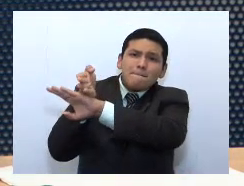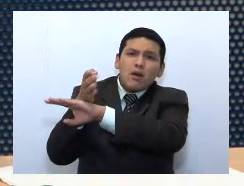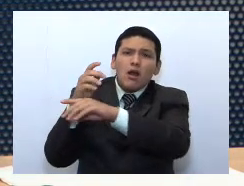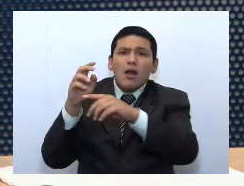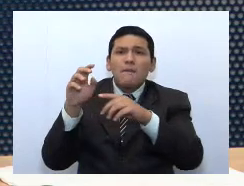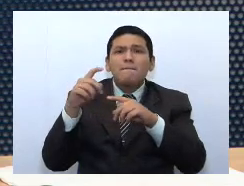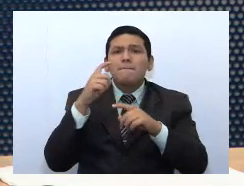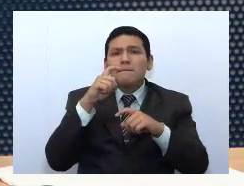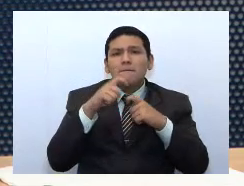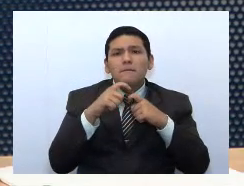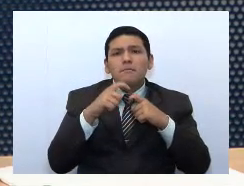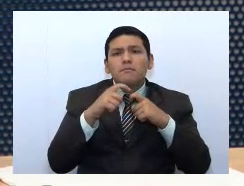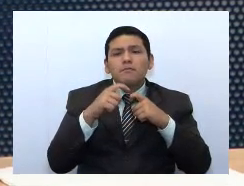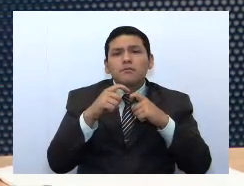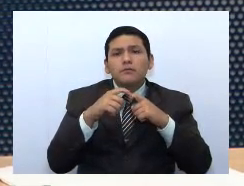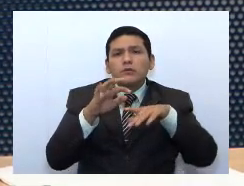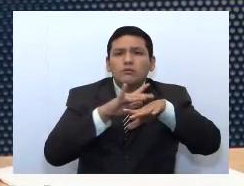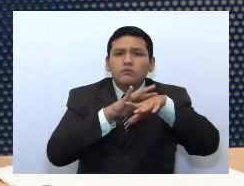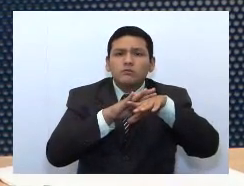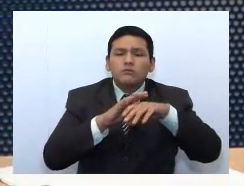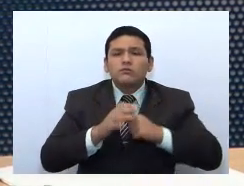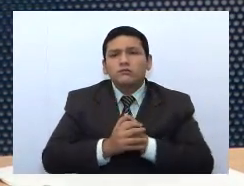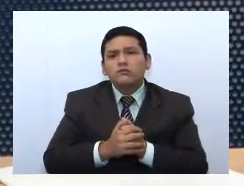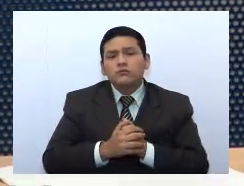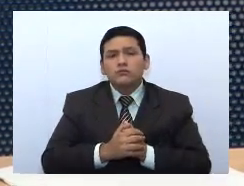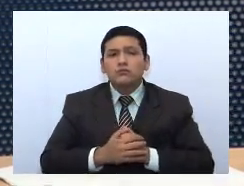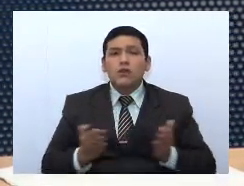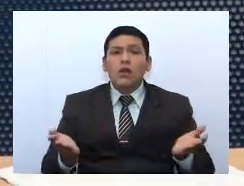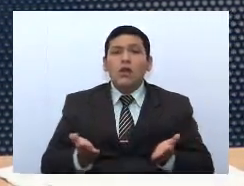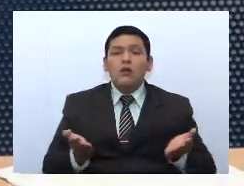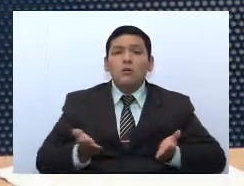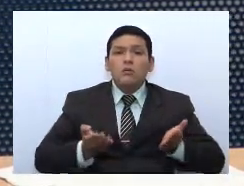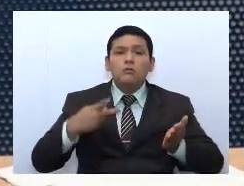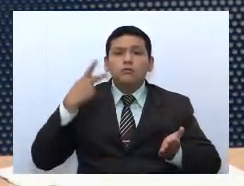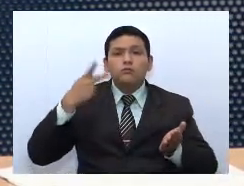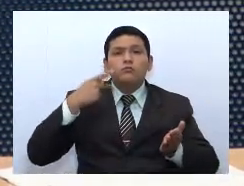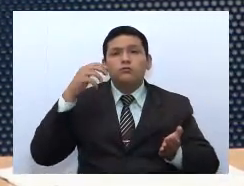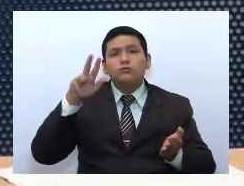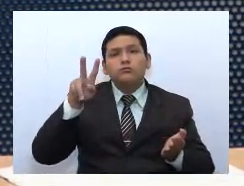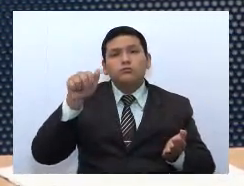Pela ordem, vereador Samuel Vasconcelos.